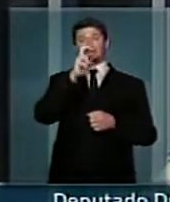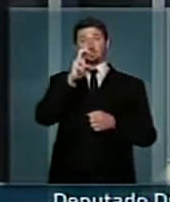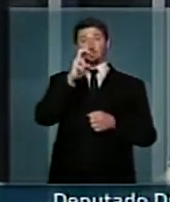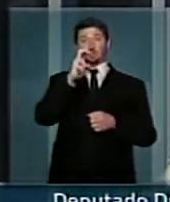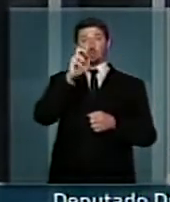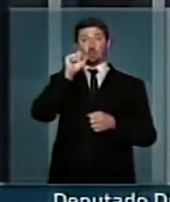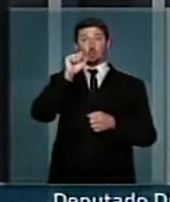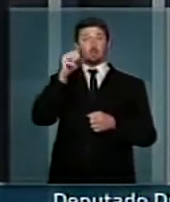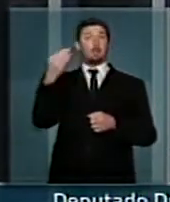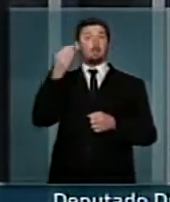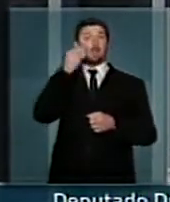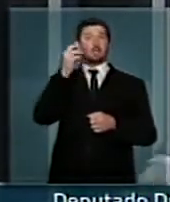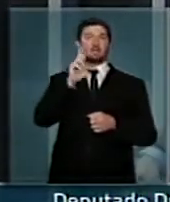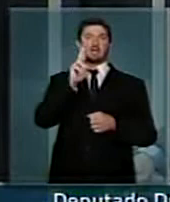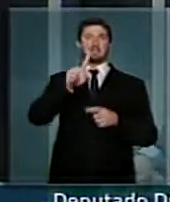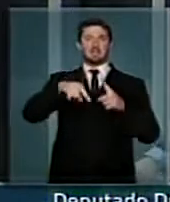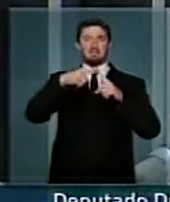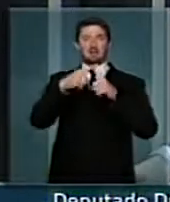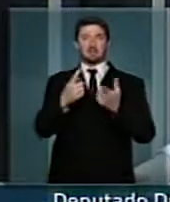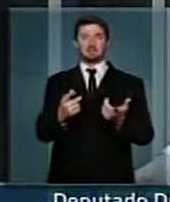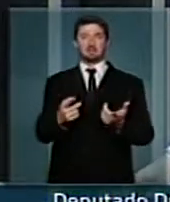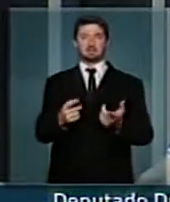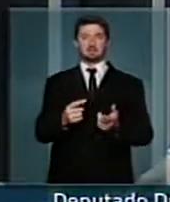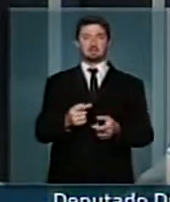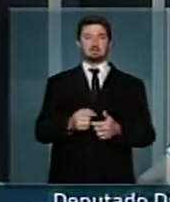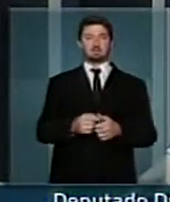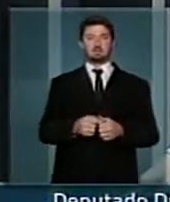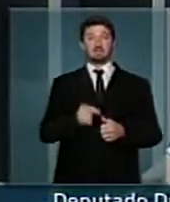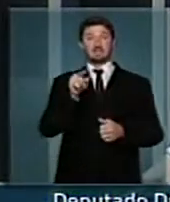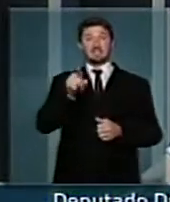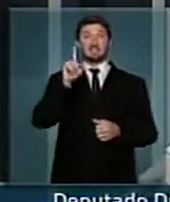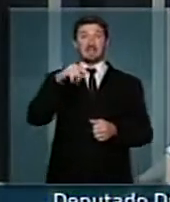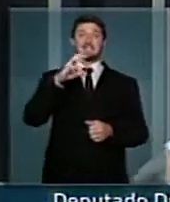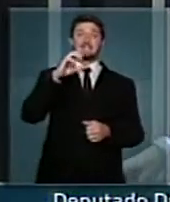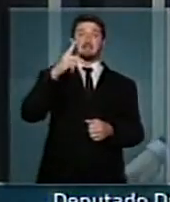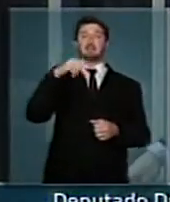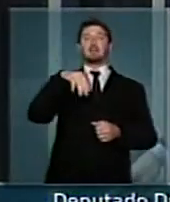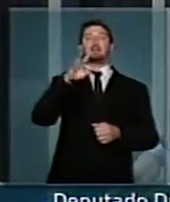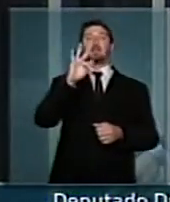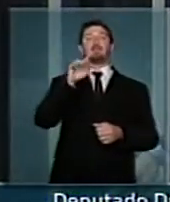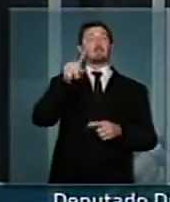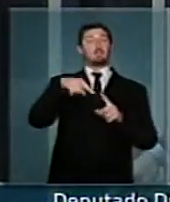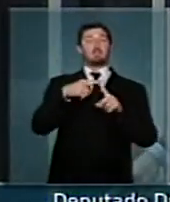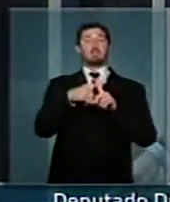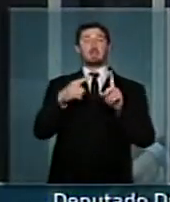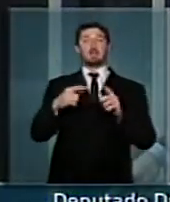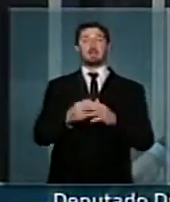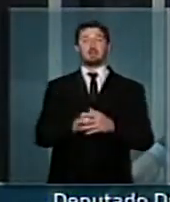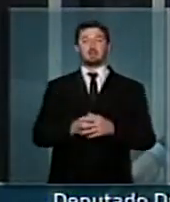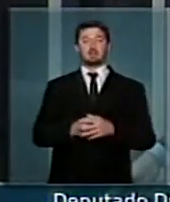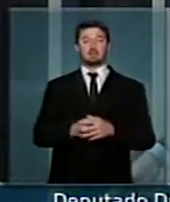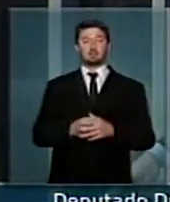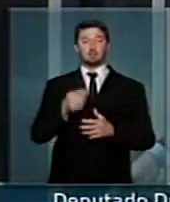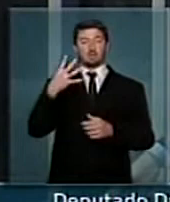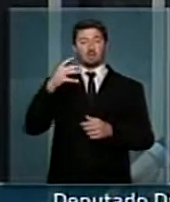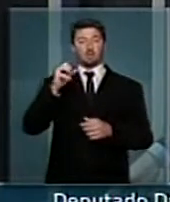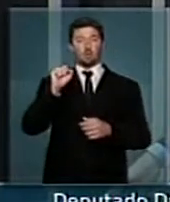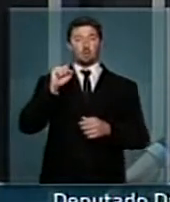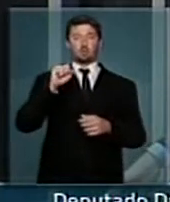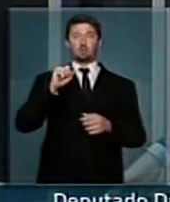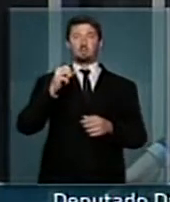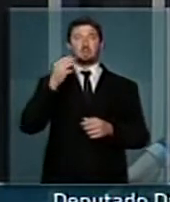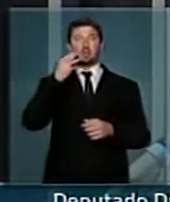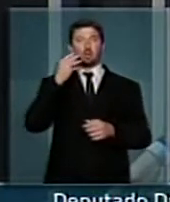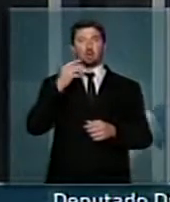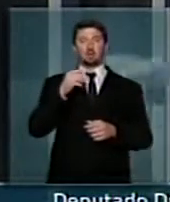58 bilhões de reais. Isso é uma CPMF meia da última que nós tivemos de 40 e poucos milhões em